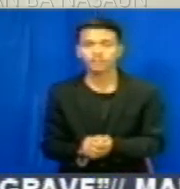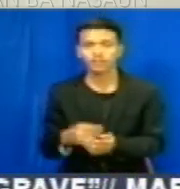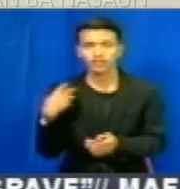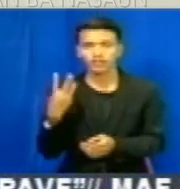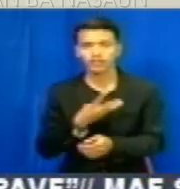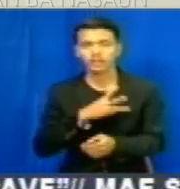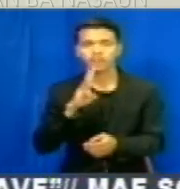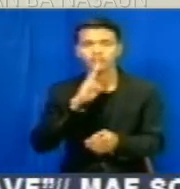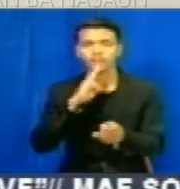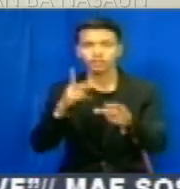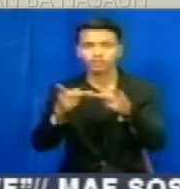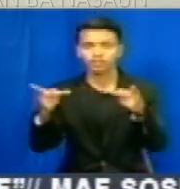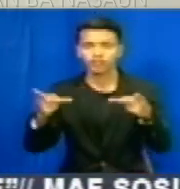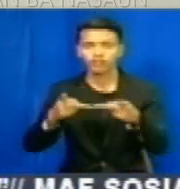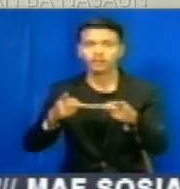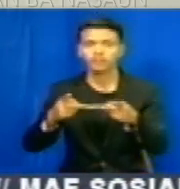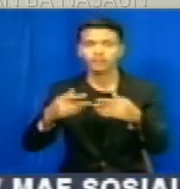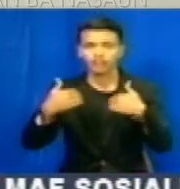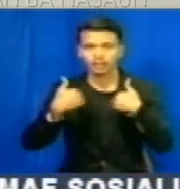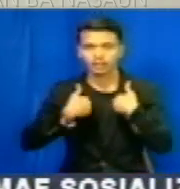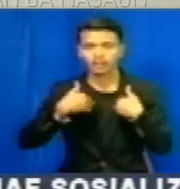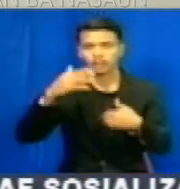Itene bematan existente lima.